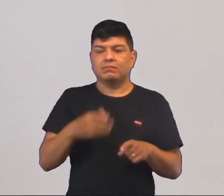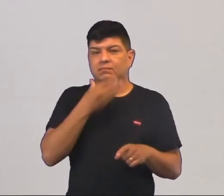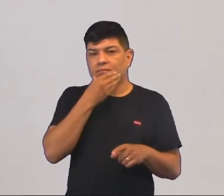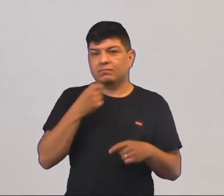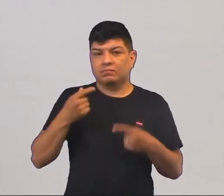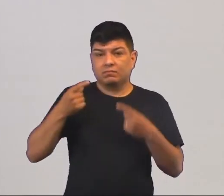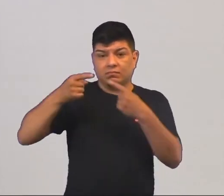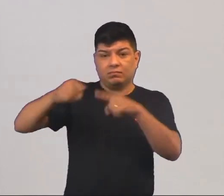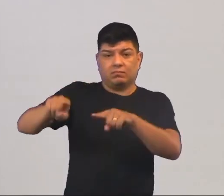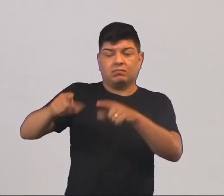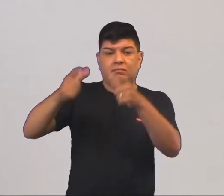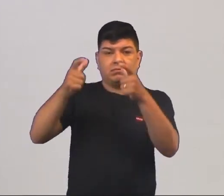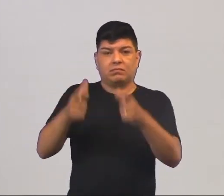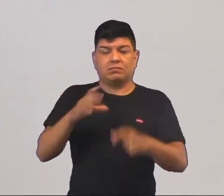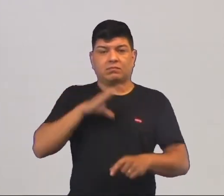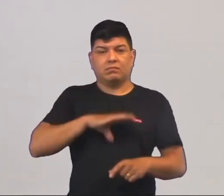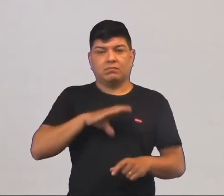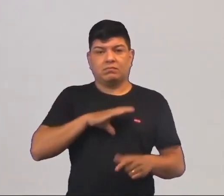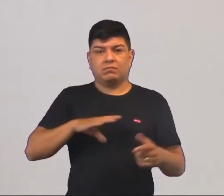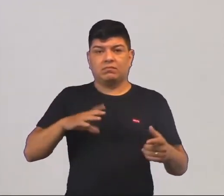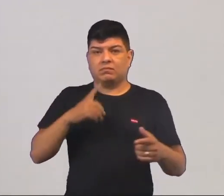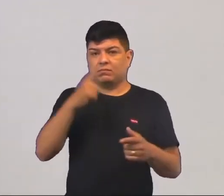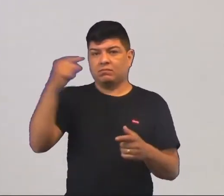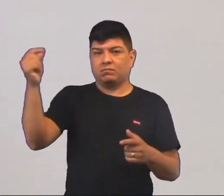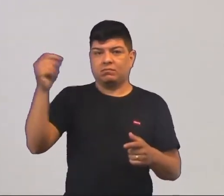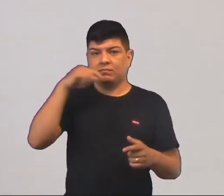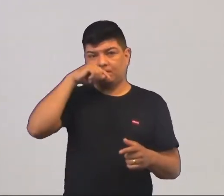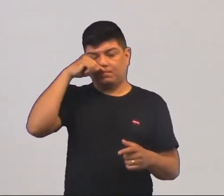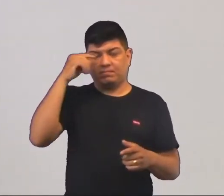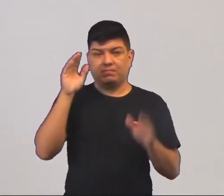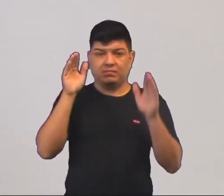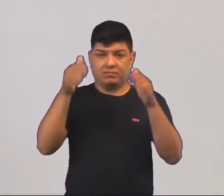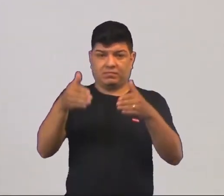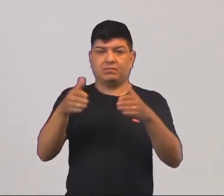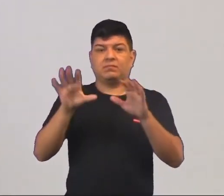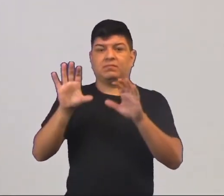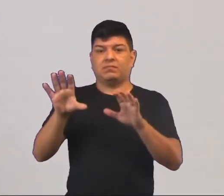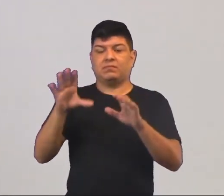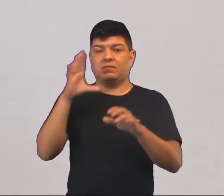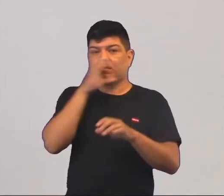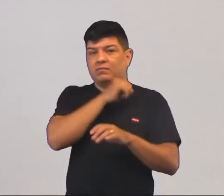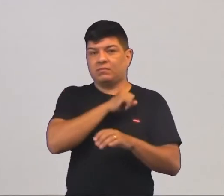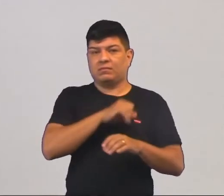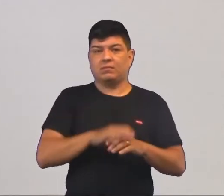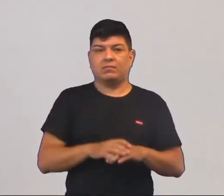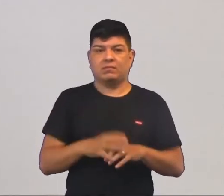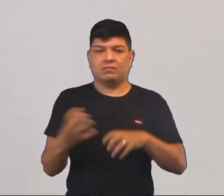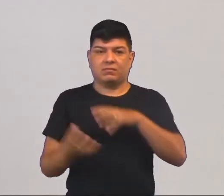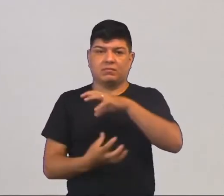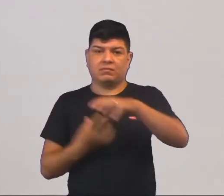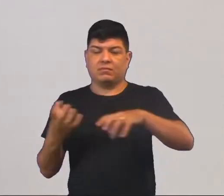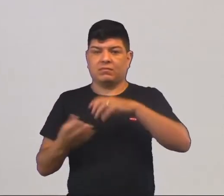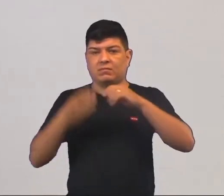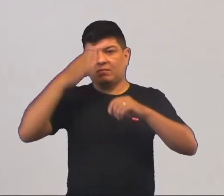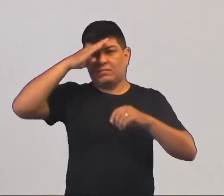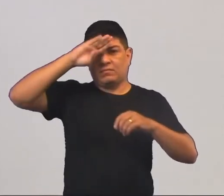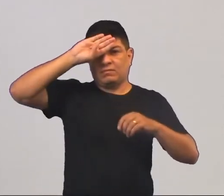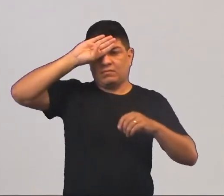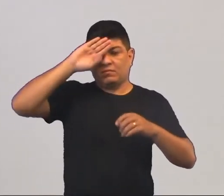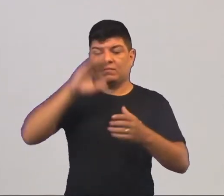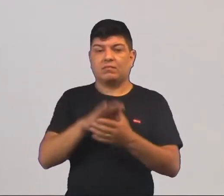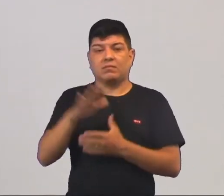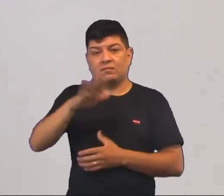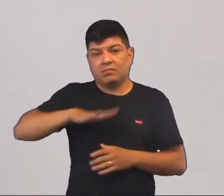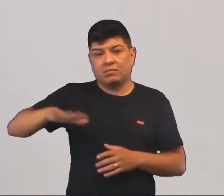guerrilheiros atacavam uma determinada cidade, se retiravam e eles focavam naquilo ali muito rápido. A Revolução Cubana, ela foi de uma